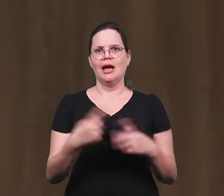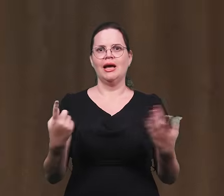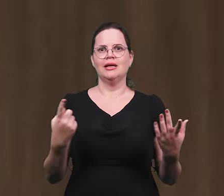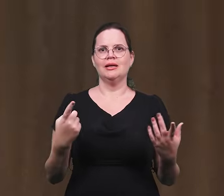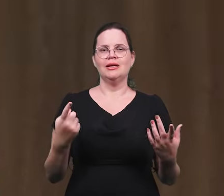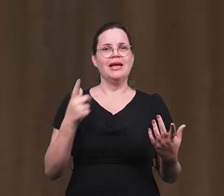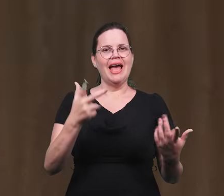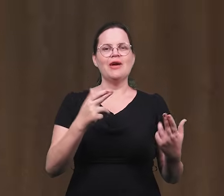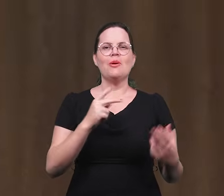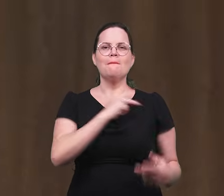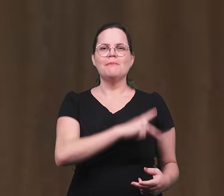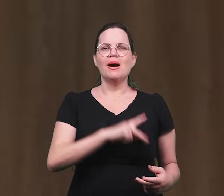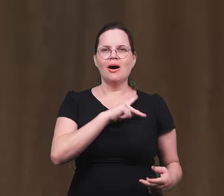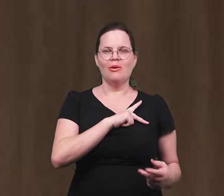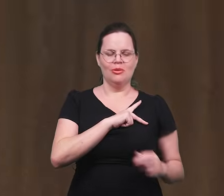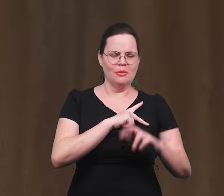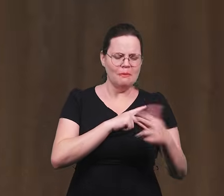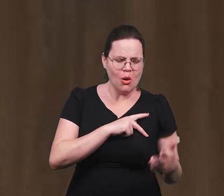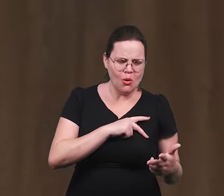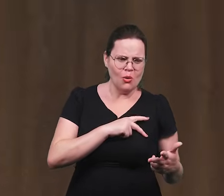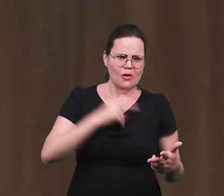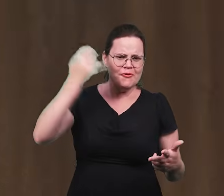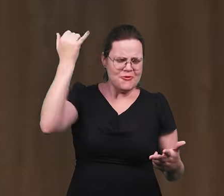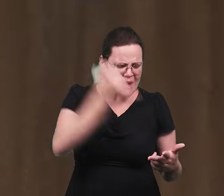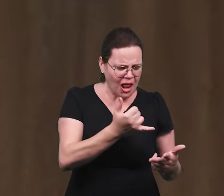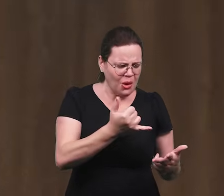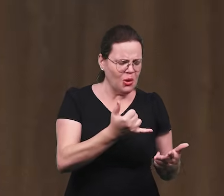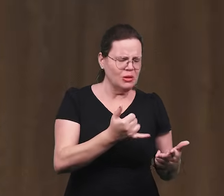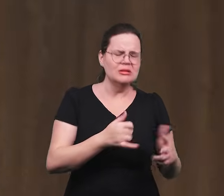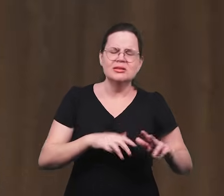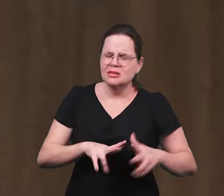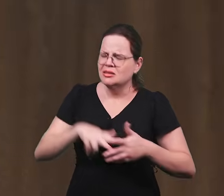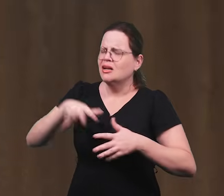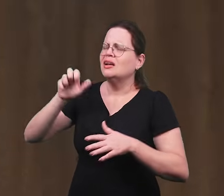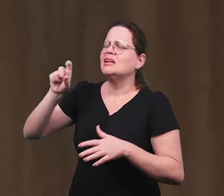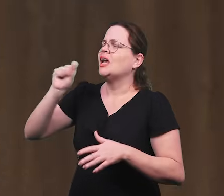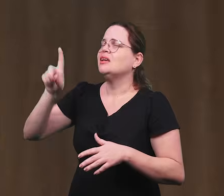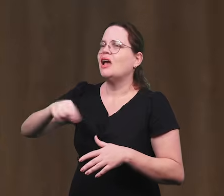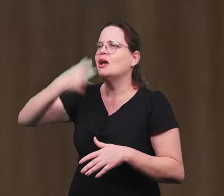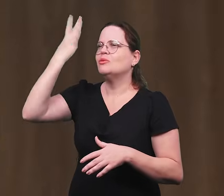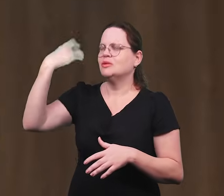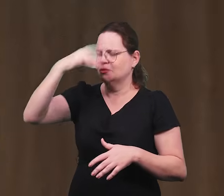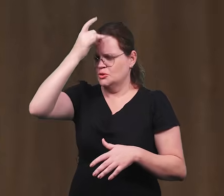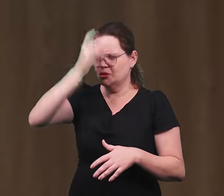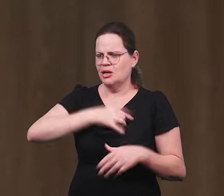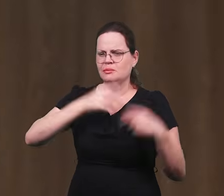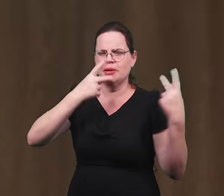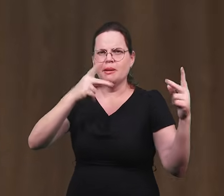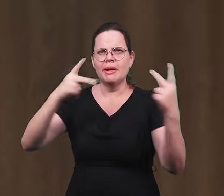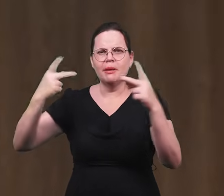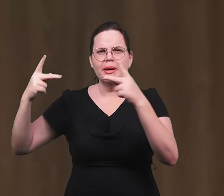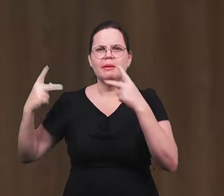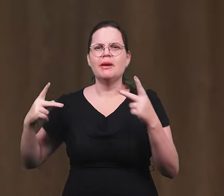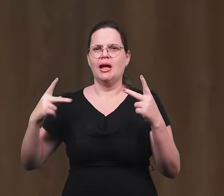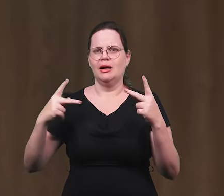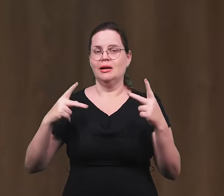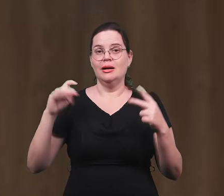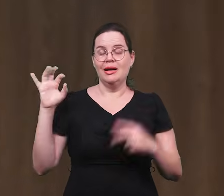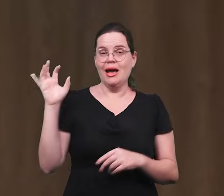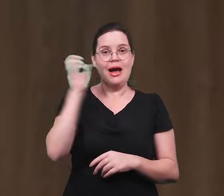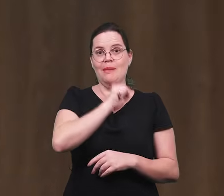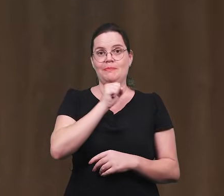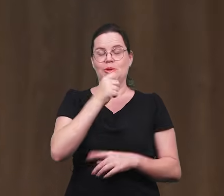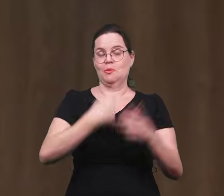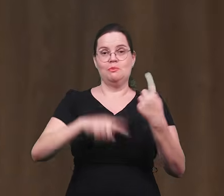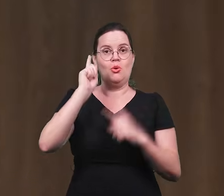és tu? E já se levanta e já recebe o batismo com o Espírito Santo e já começa a pregar o Evangelho. Para alguns a transformação é muito rápida